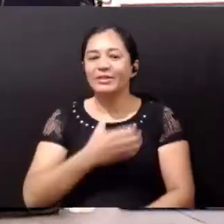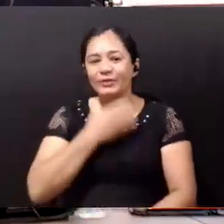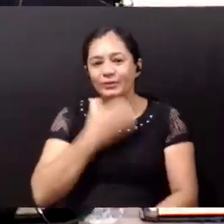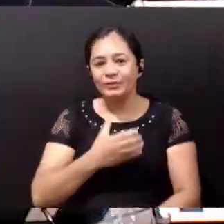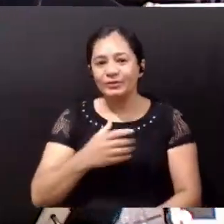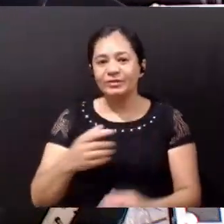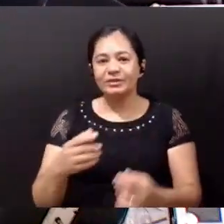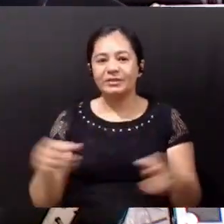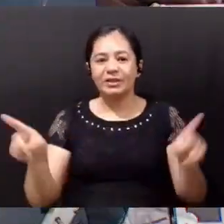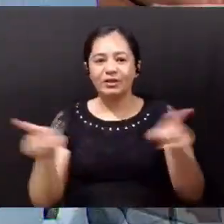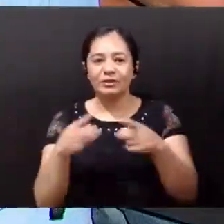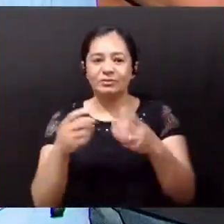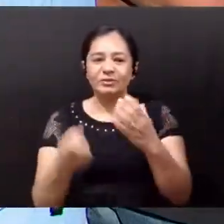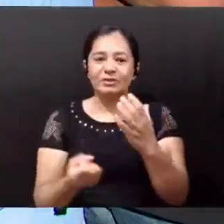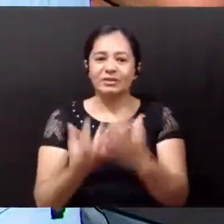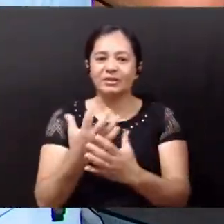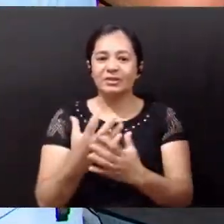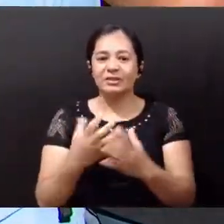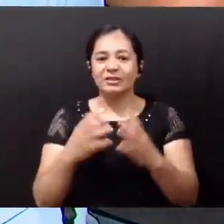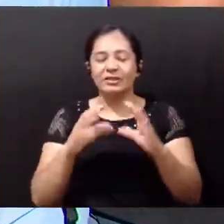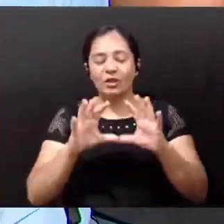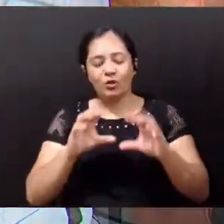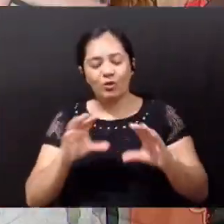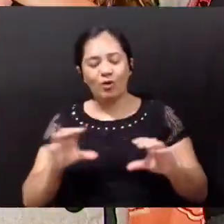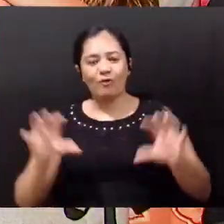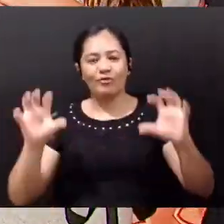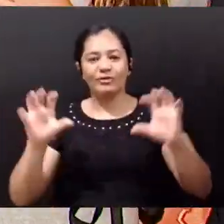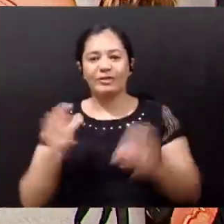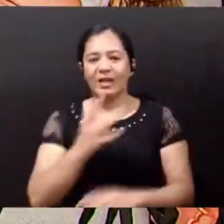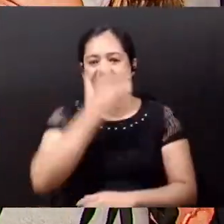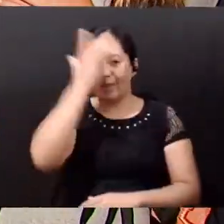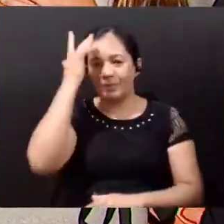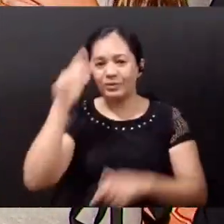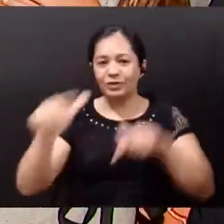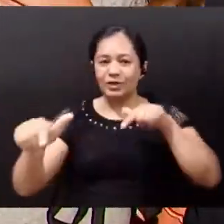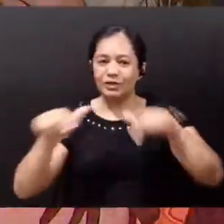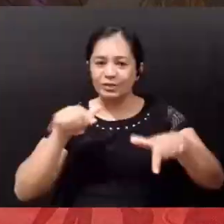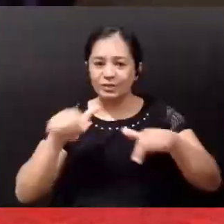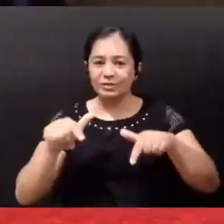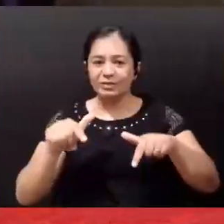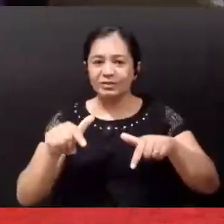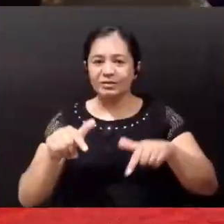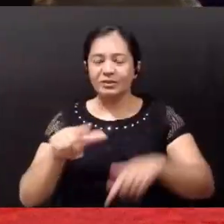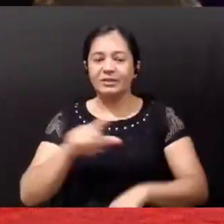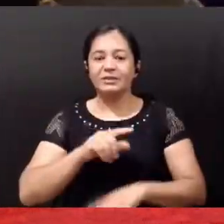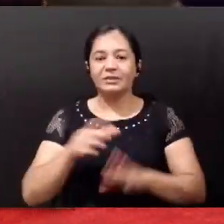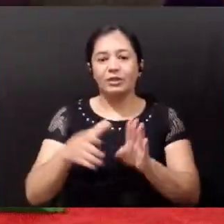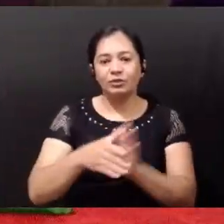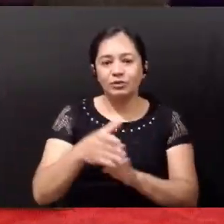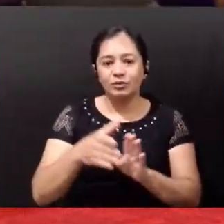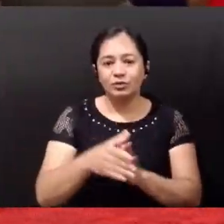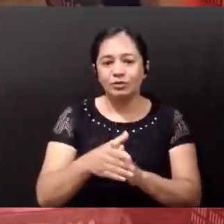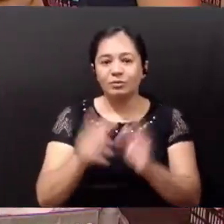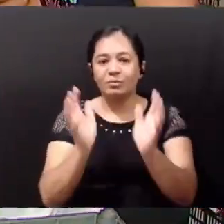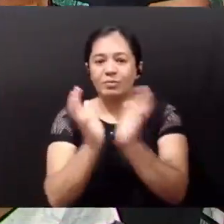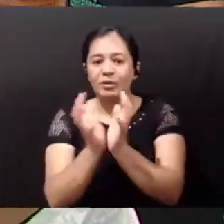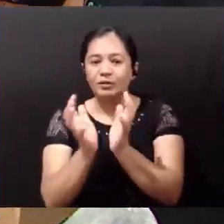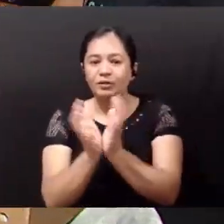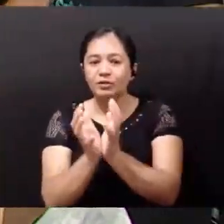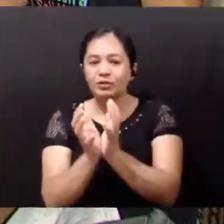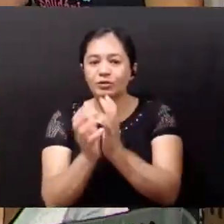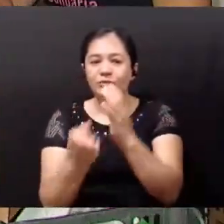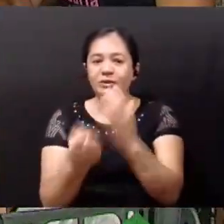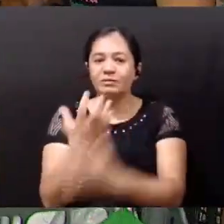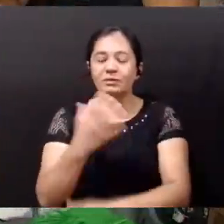um ambiente acolhedor. Quem veio para trabalhar recebe as orientações para os grupos formados por cores e